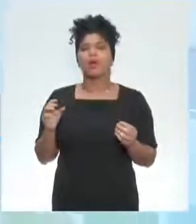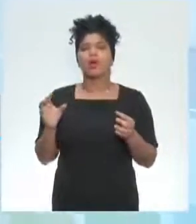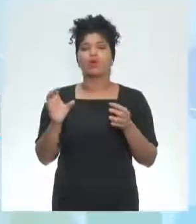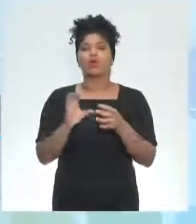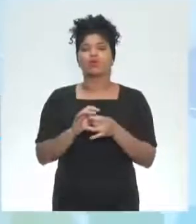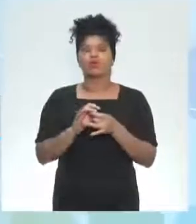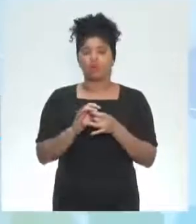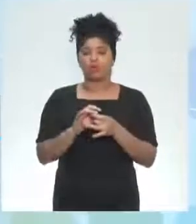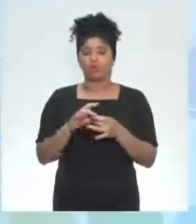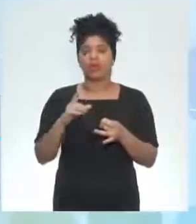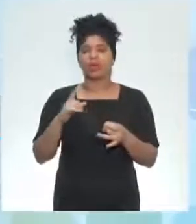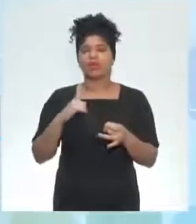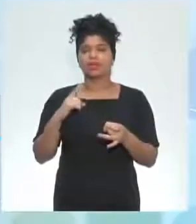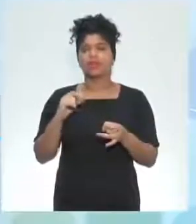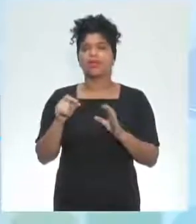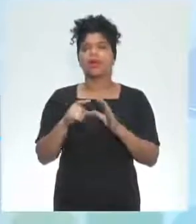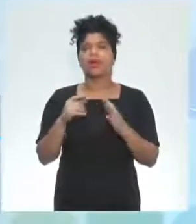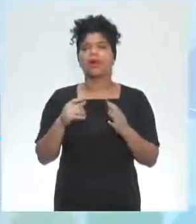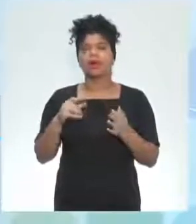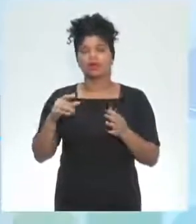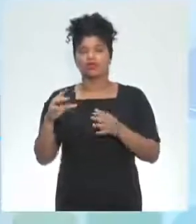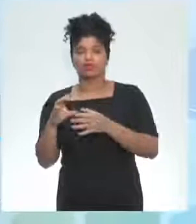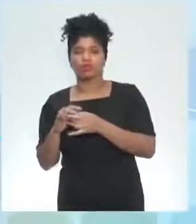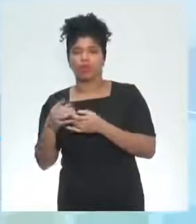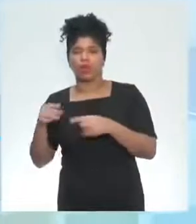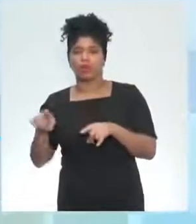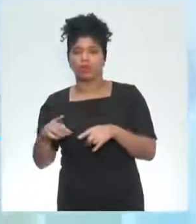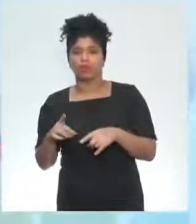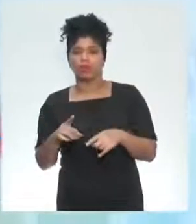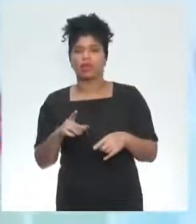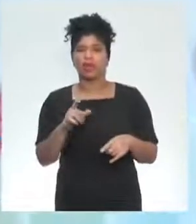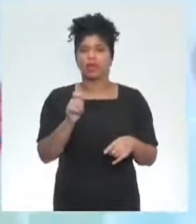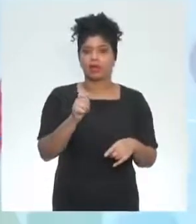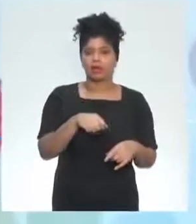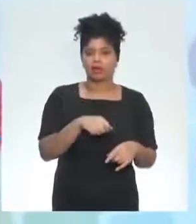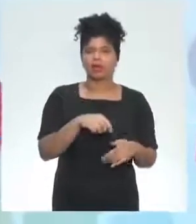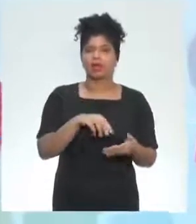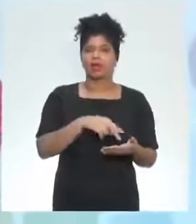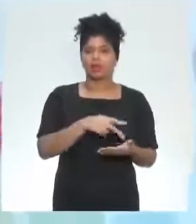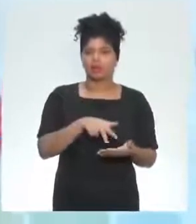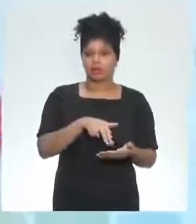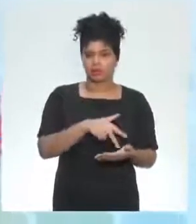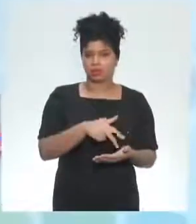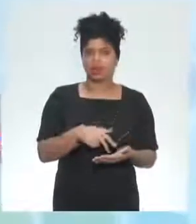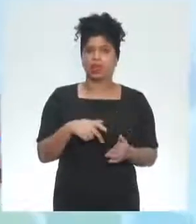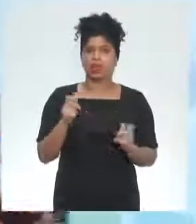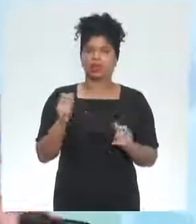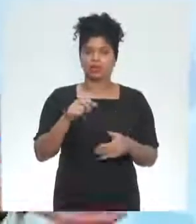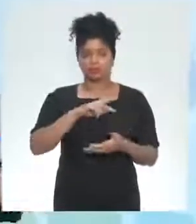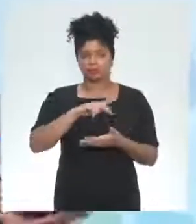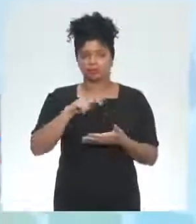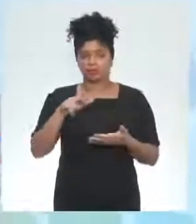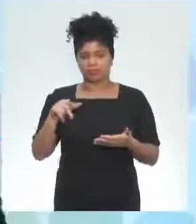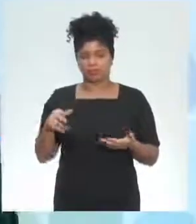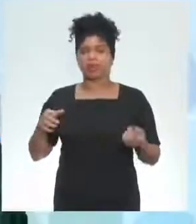ou totalmente servindo a função da dança e não o contrário, tá? Mas é claro que a gente pode utilizar N tipo